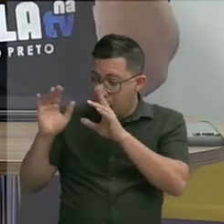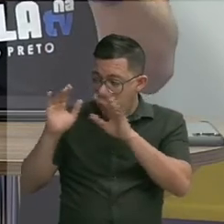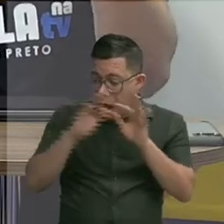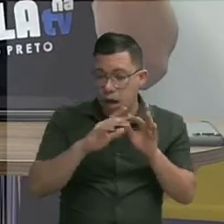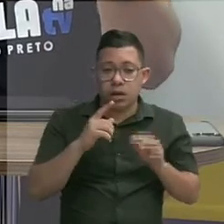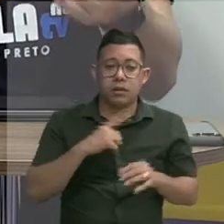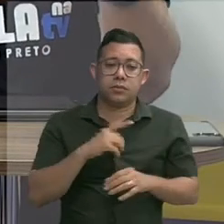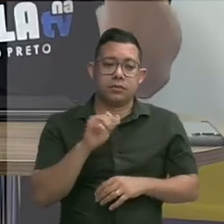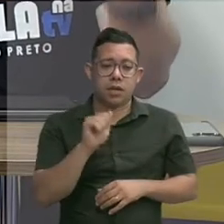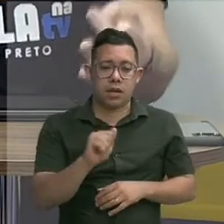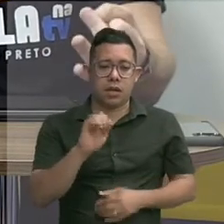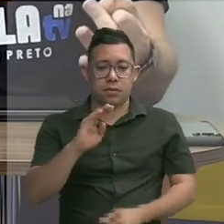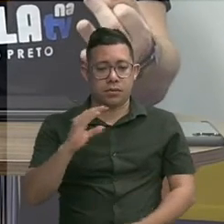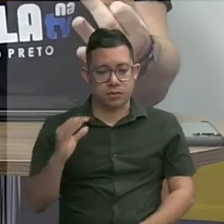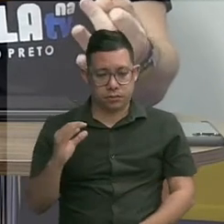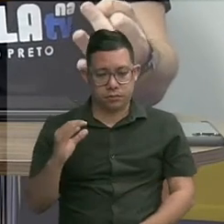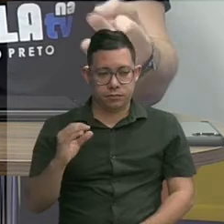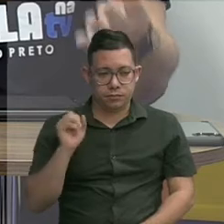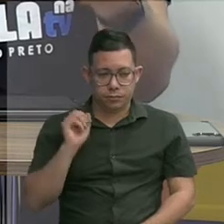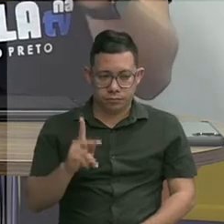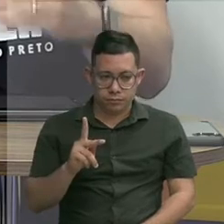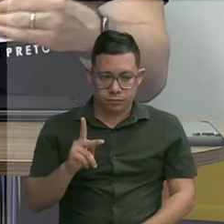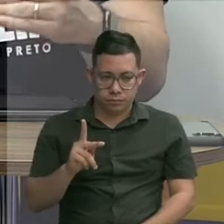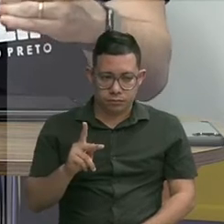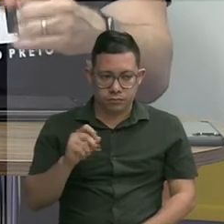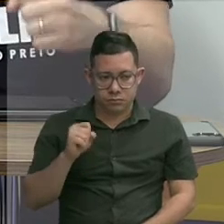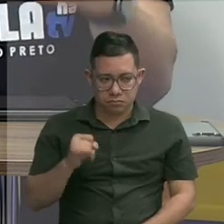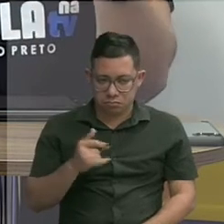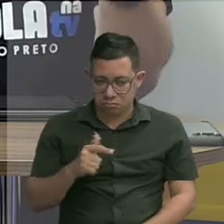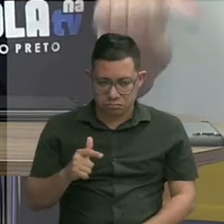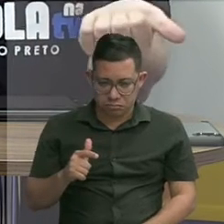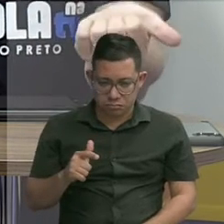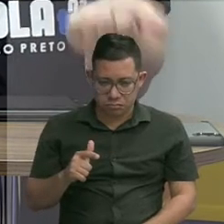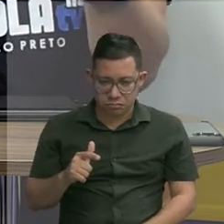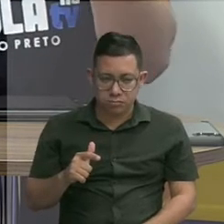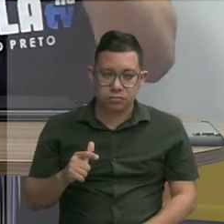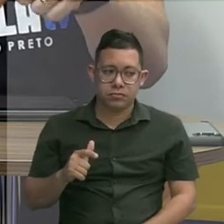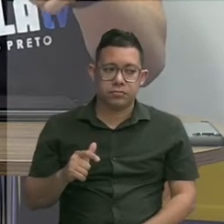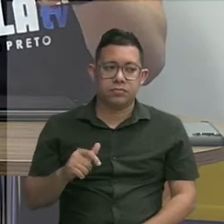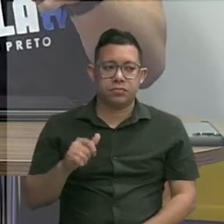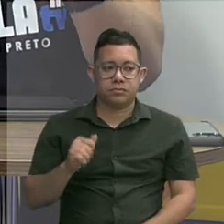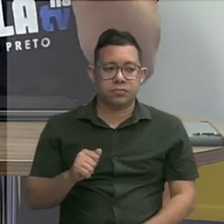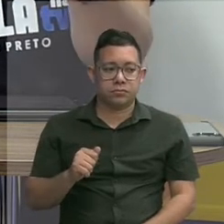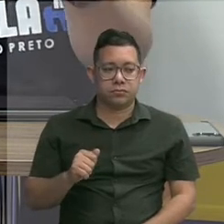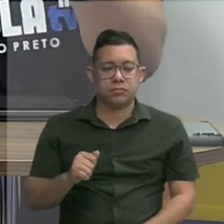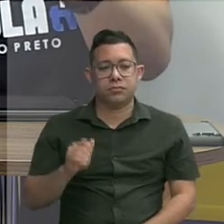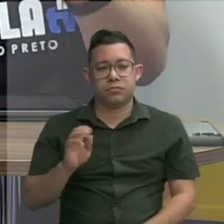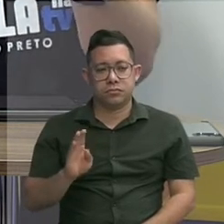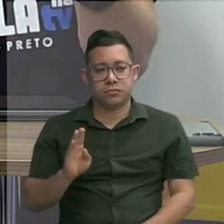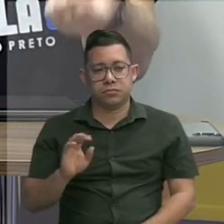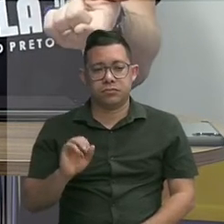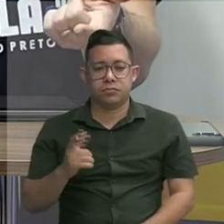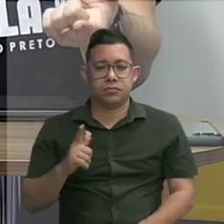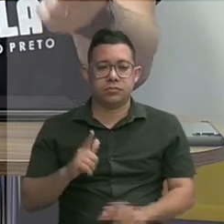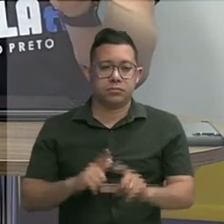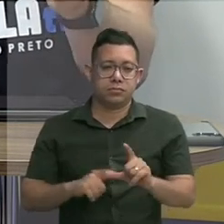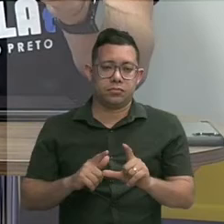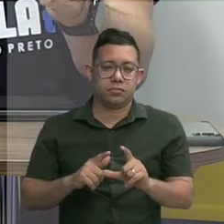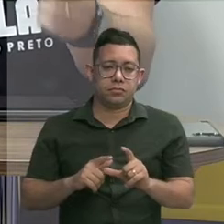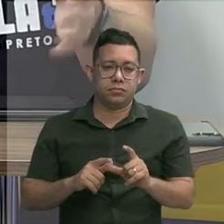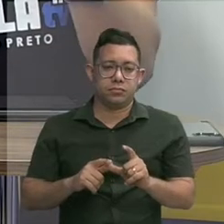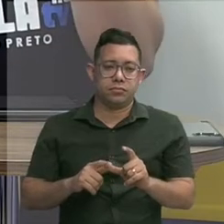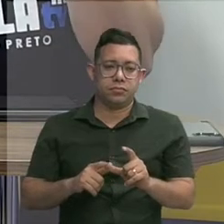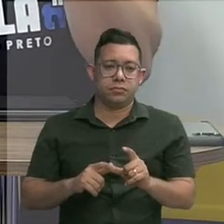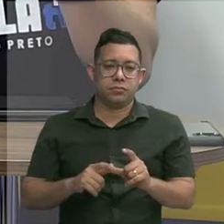completa tem que ter o a o b e o c tá bom e quando incompleta falta a ou falta B ou falta bem uma